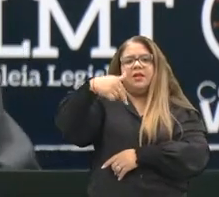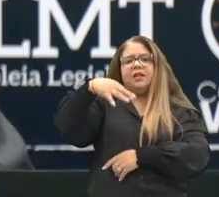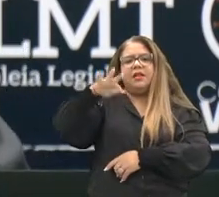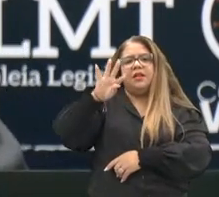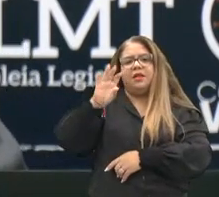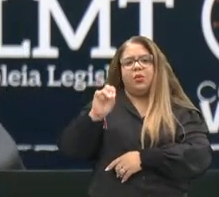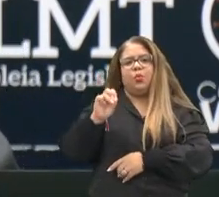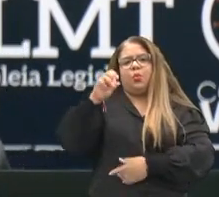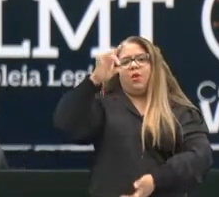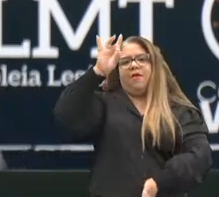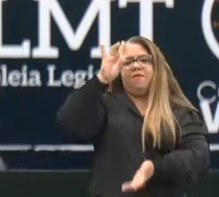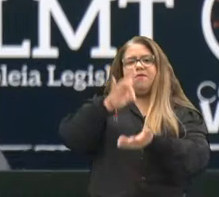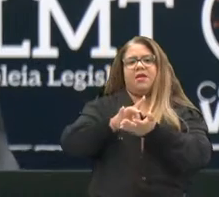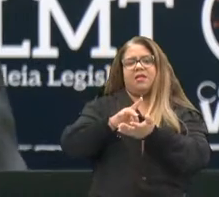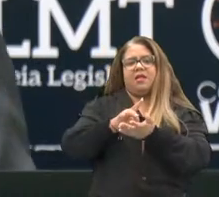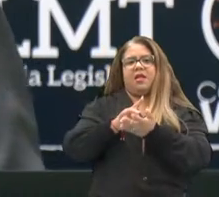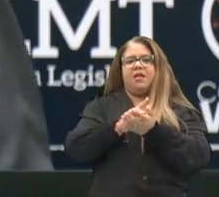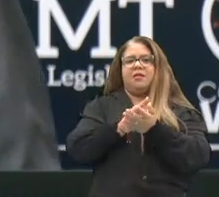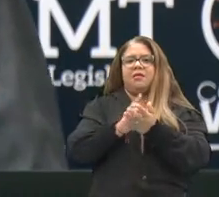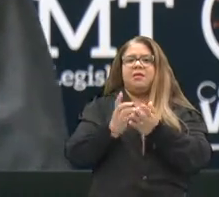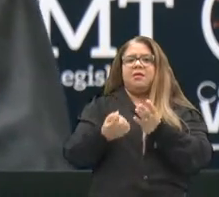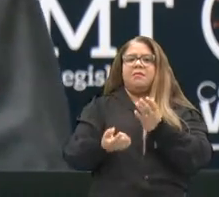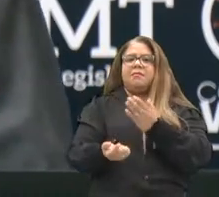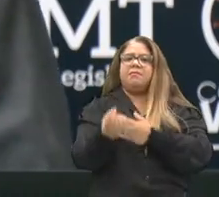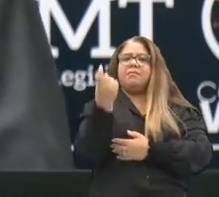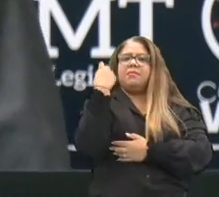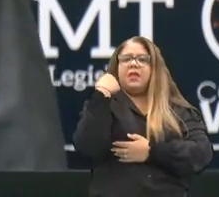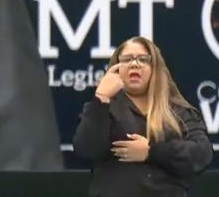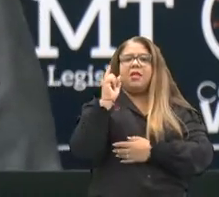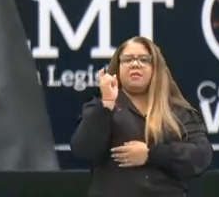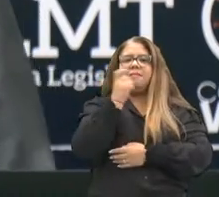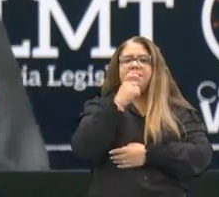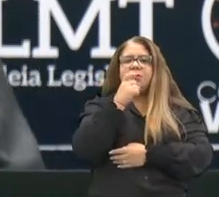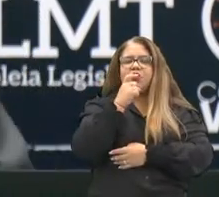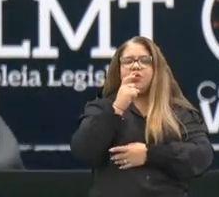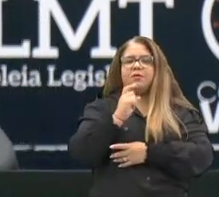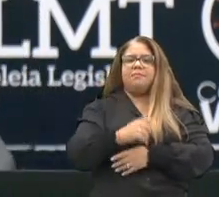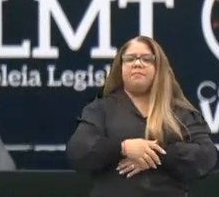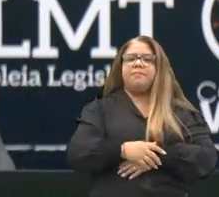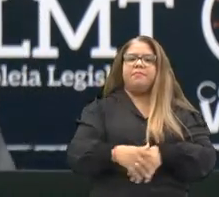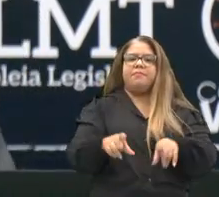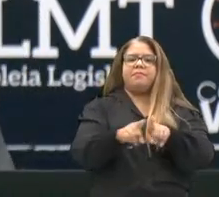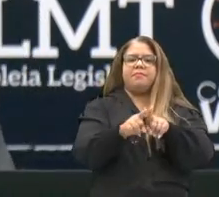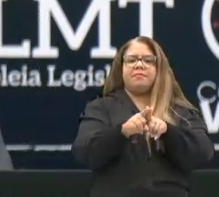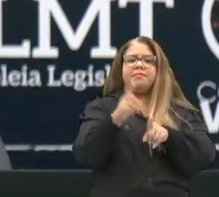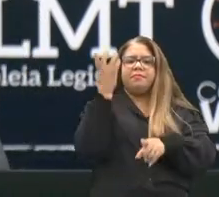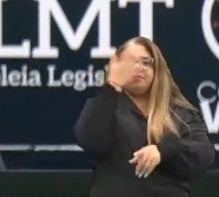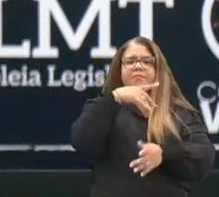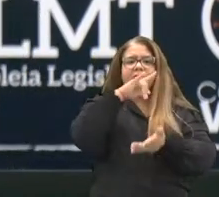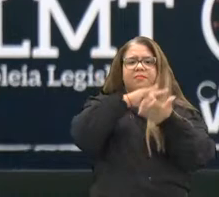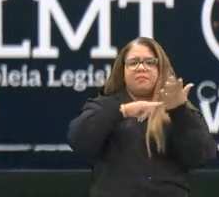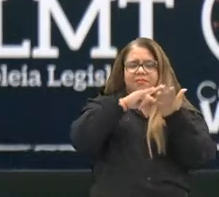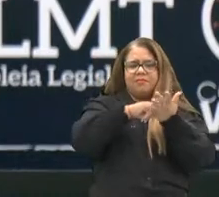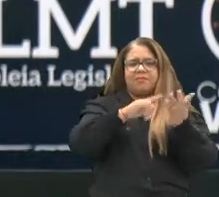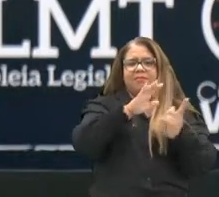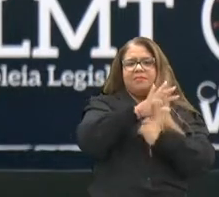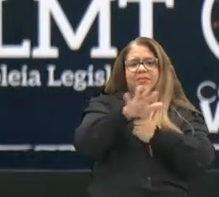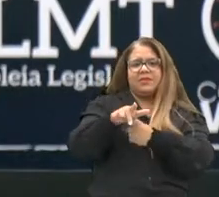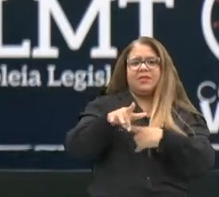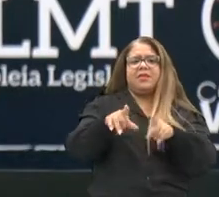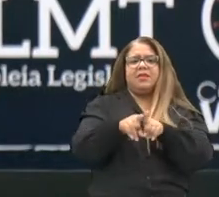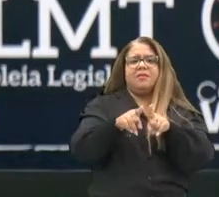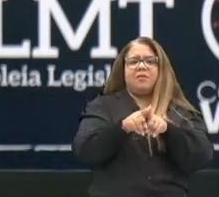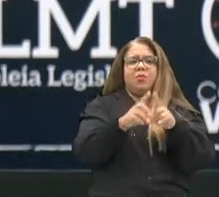atrás da mentira, que apresenta documentos e relatos que apontam uma sorte da